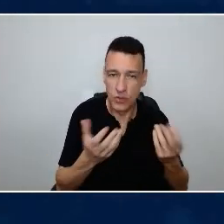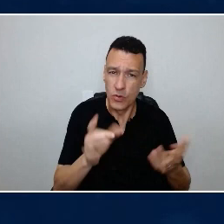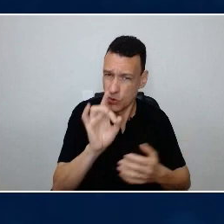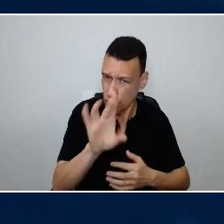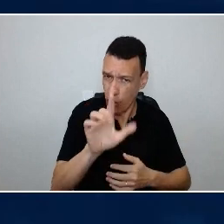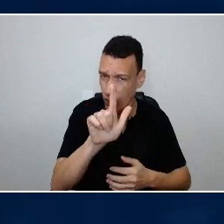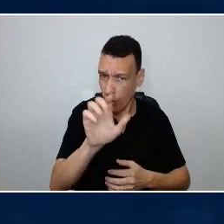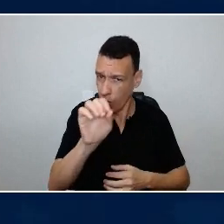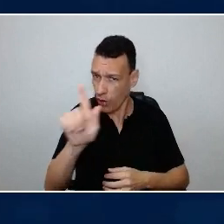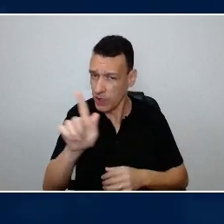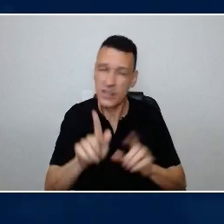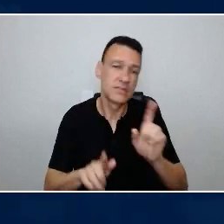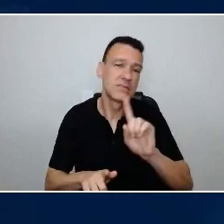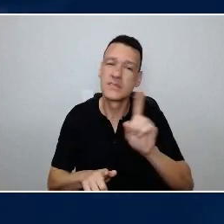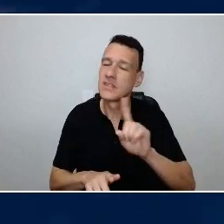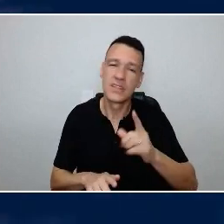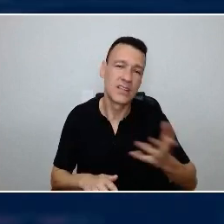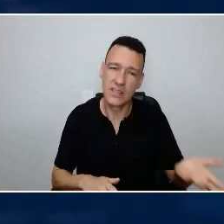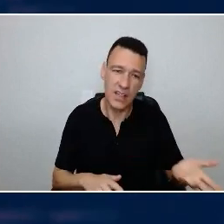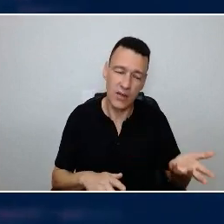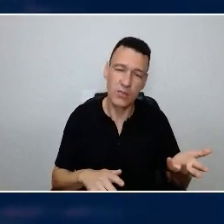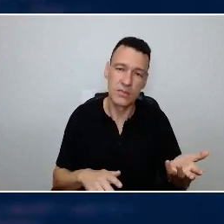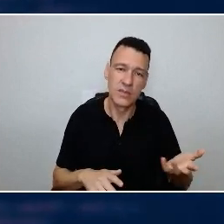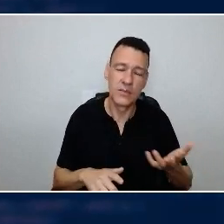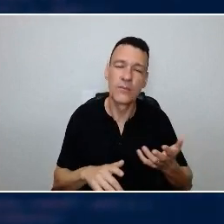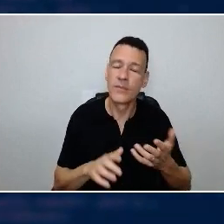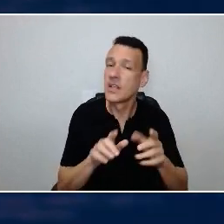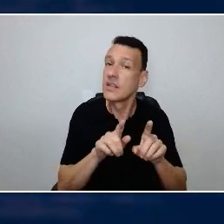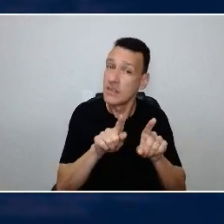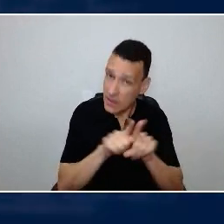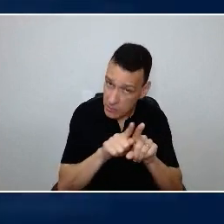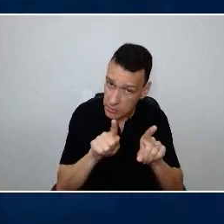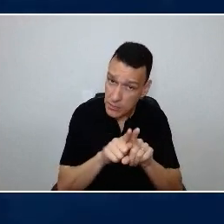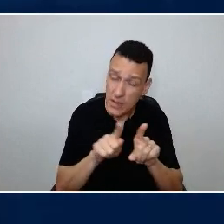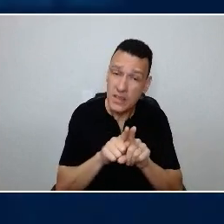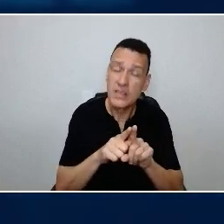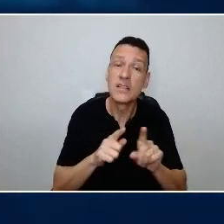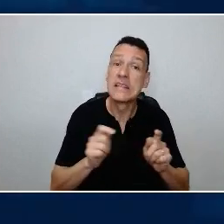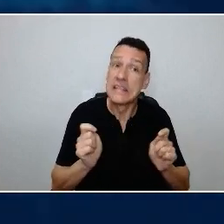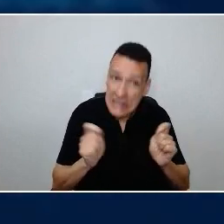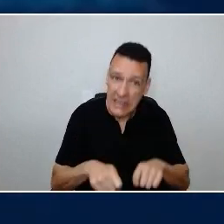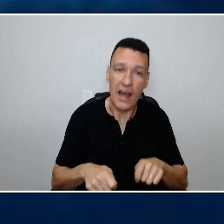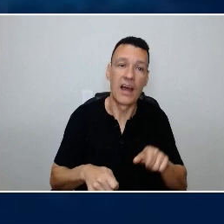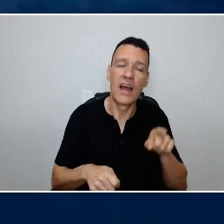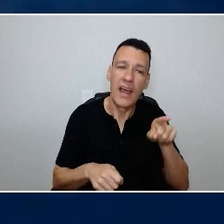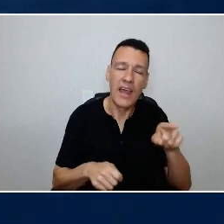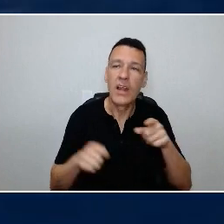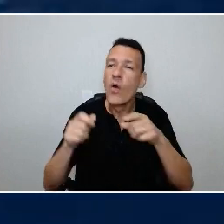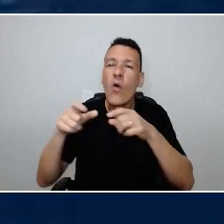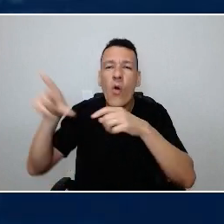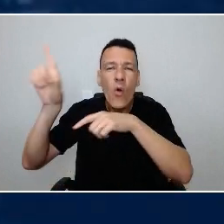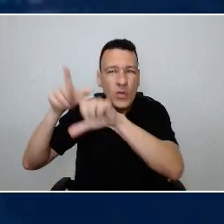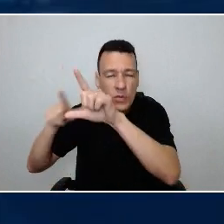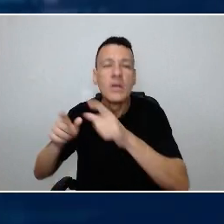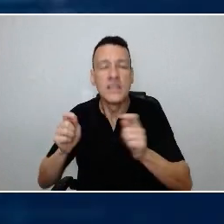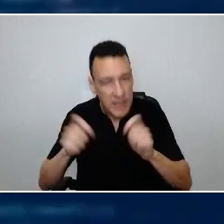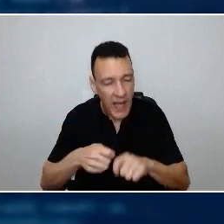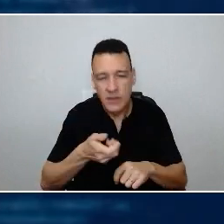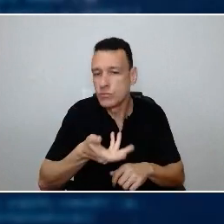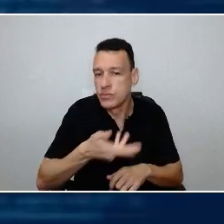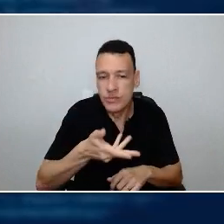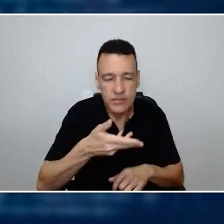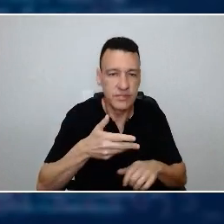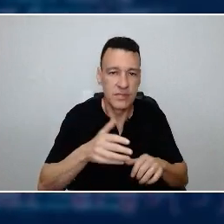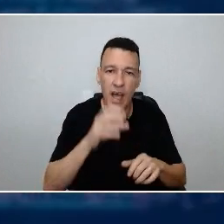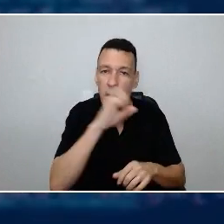gente vai ver que não é só sobre log ela também pode ser muito performática muito eficiente para vários cenários seu cliente ele não